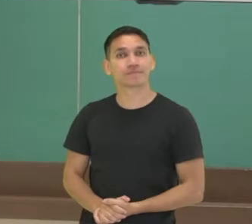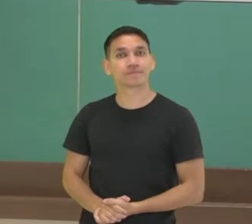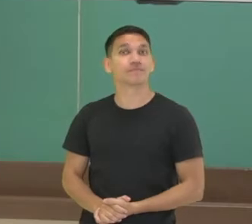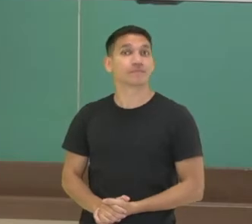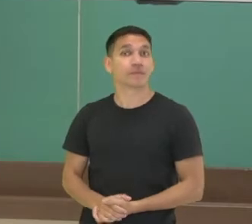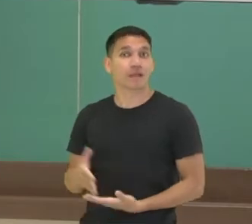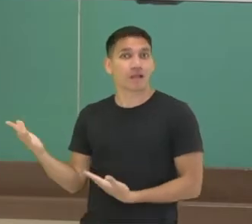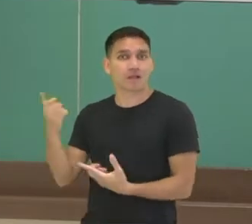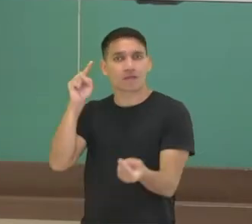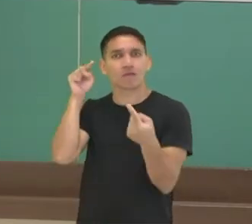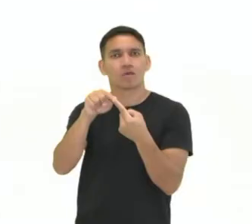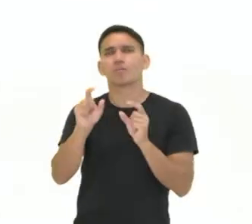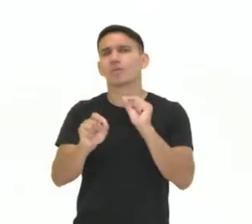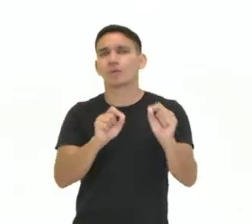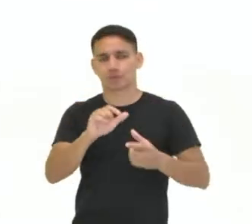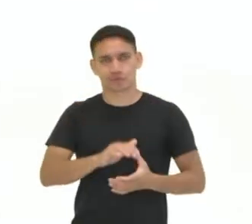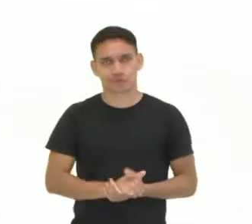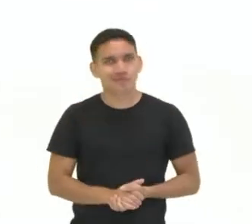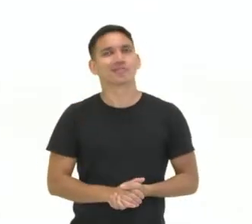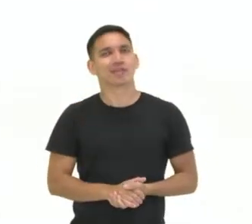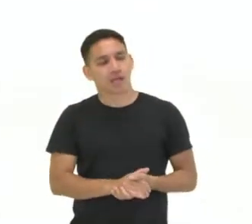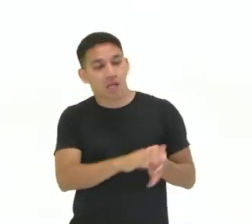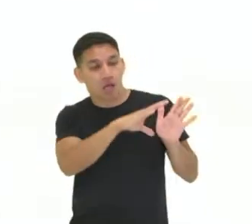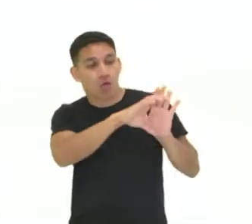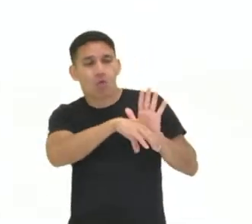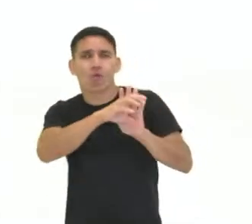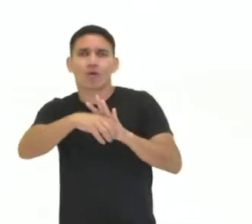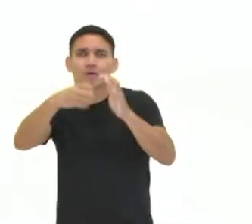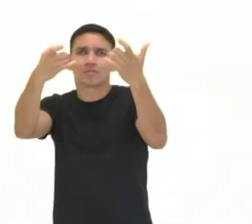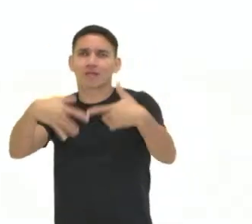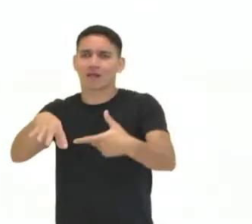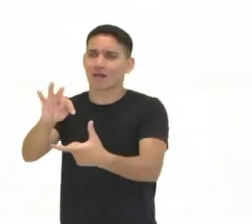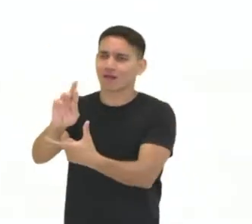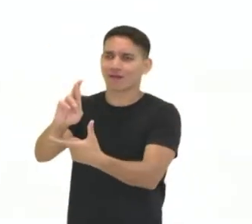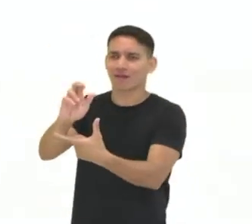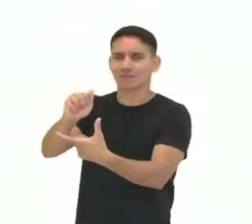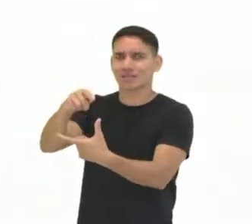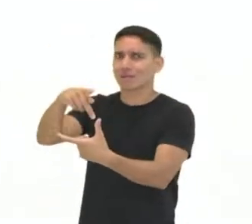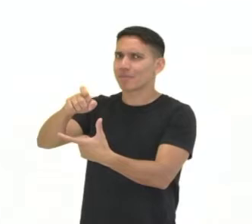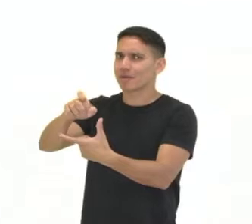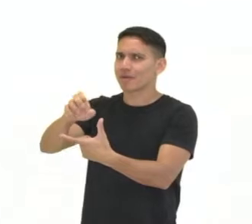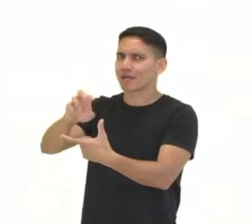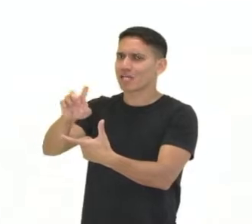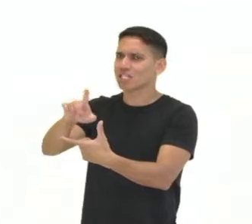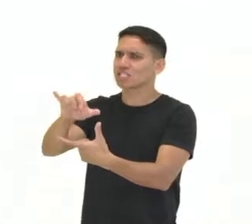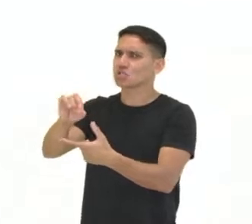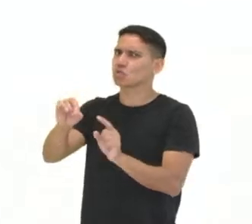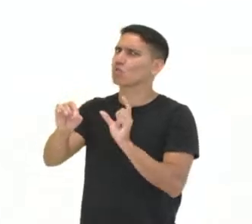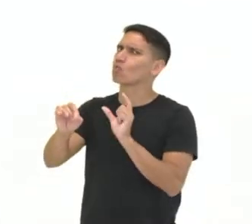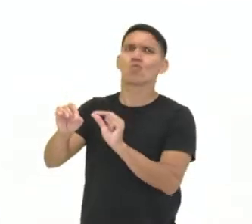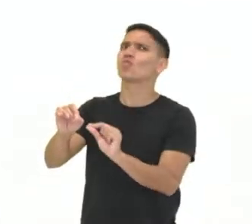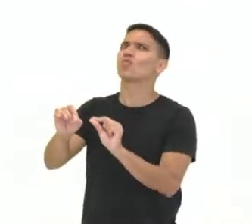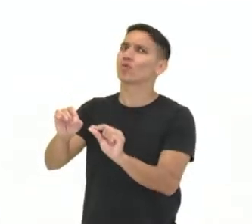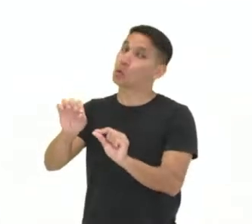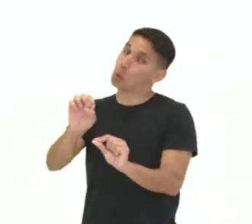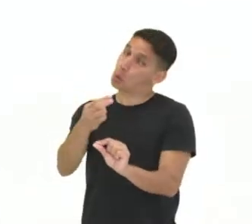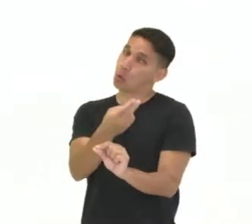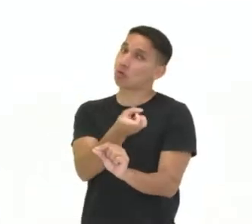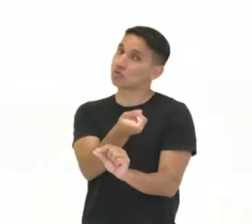O objetivo da nossa aula é conceituar trapézios, ou seja, você vai descobrir o que é um trapézio, ou vai